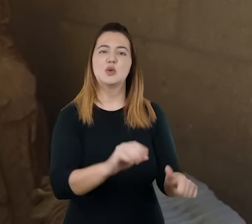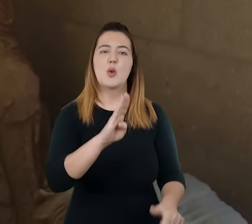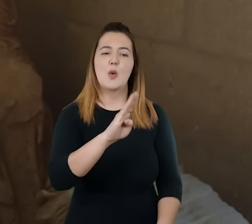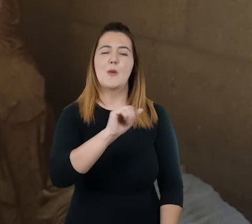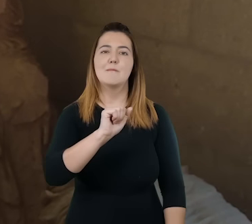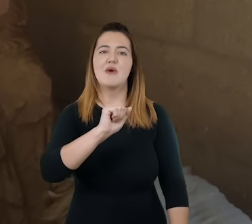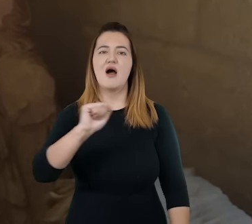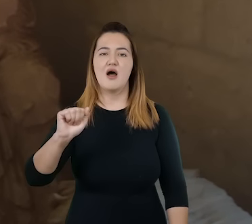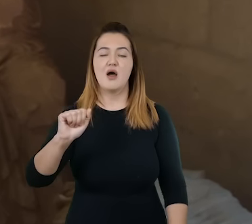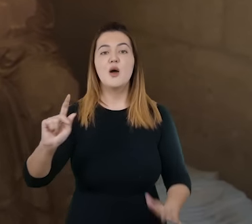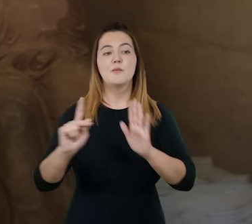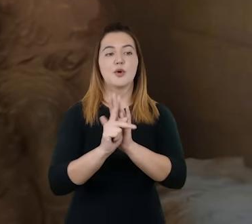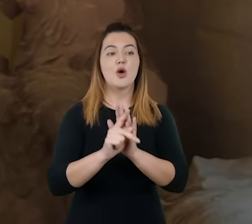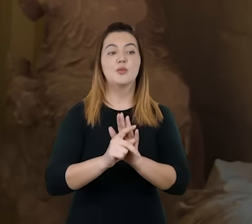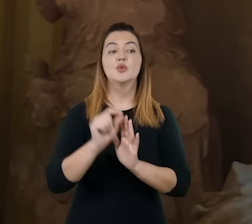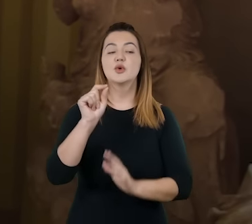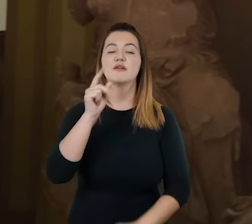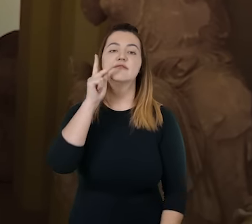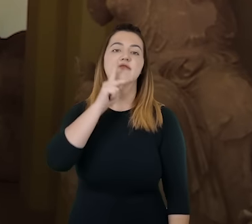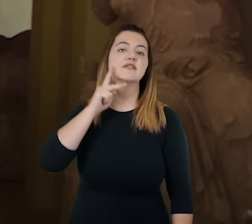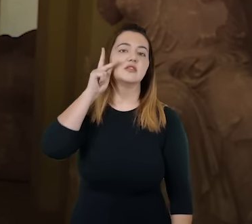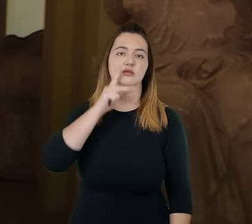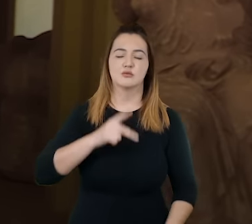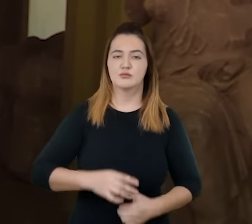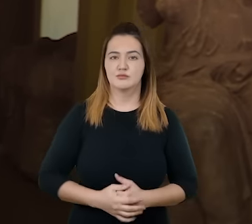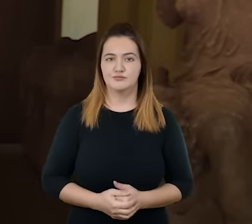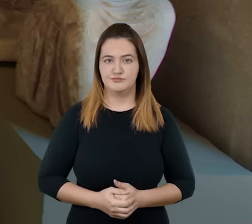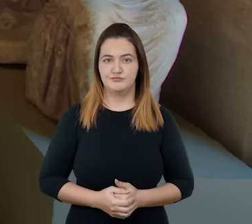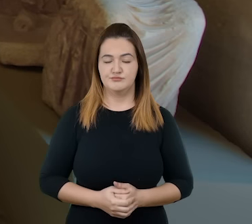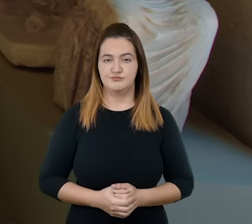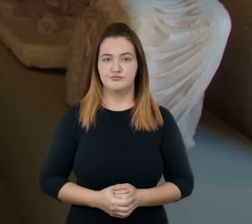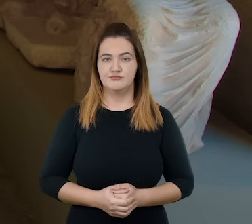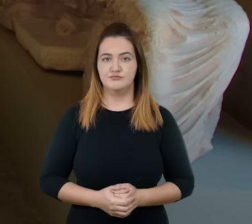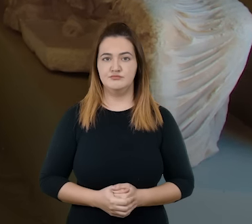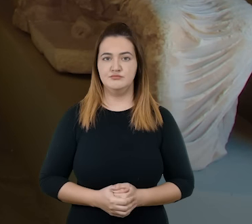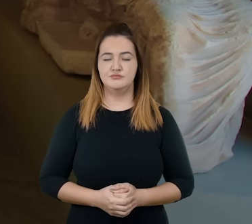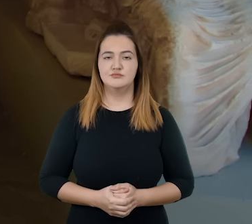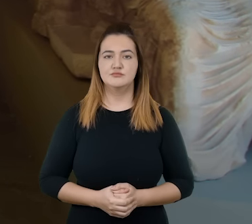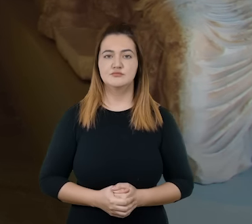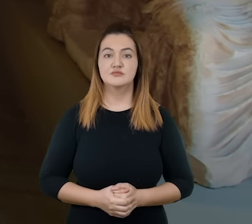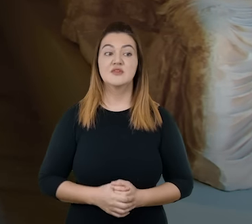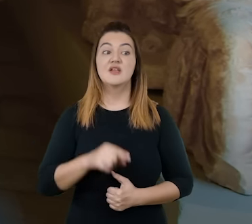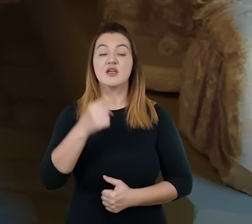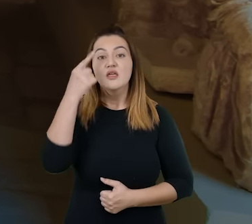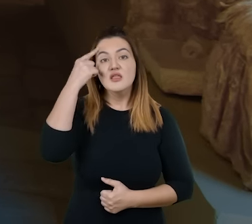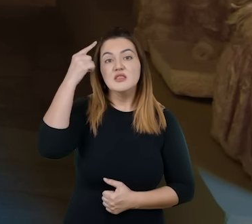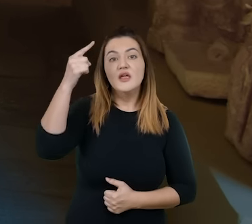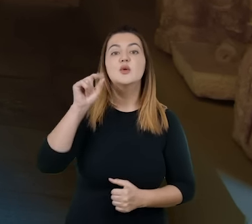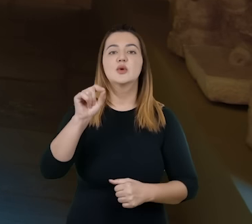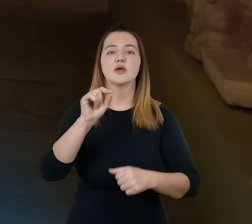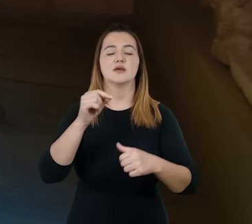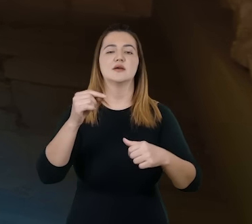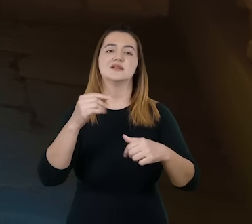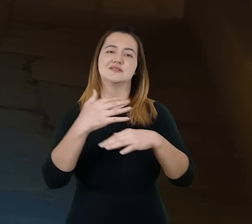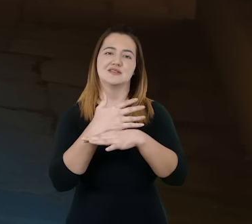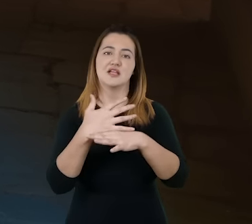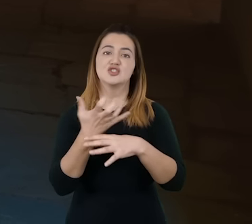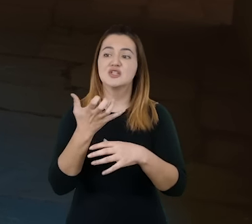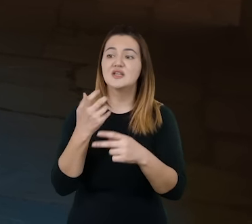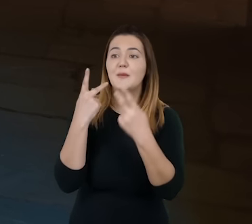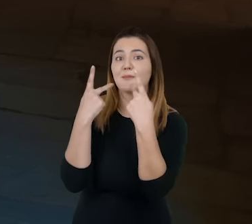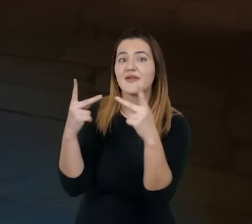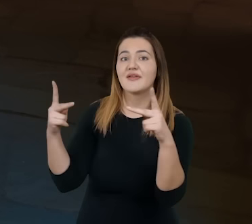que tinha em seu culto uma grande licenciosidade. Isso aqui nos dá uma ideia da cidade que Paulo queria ganhar para